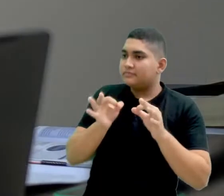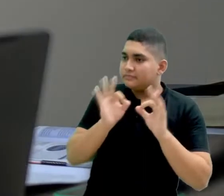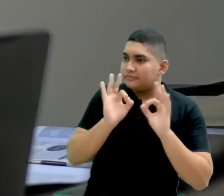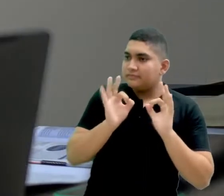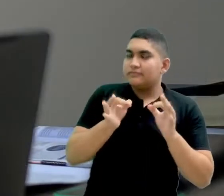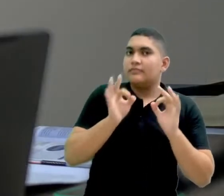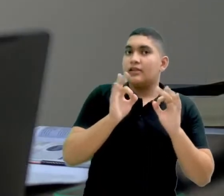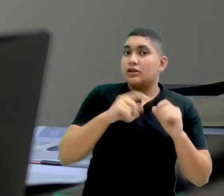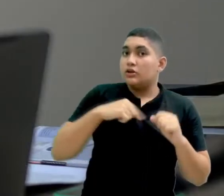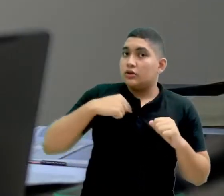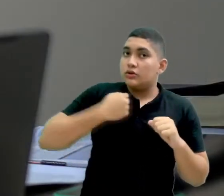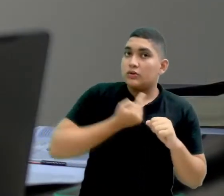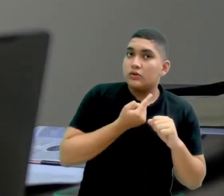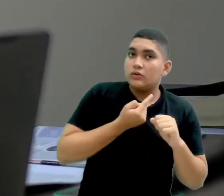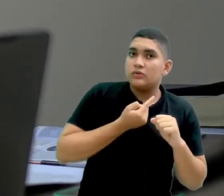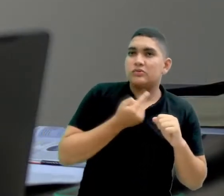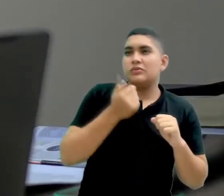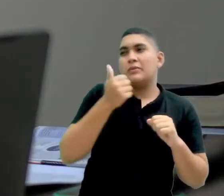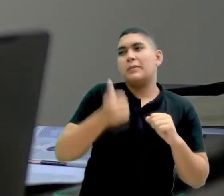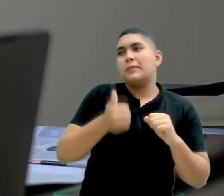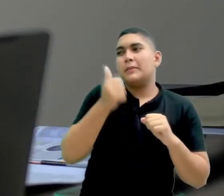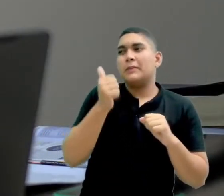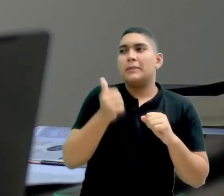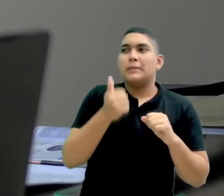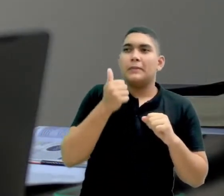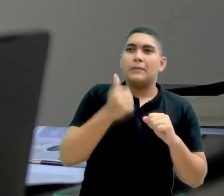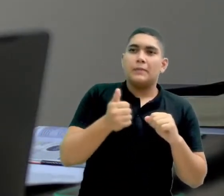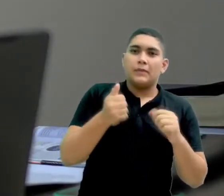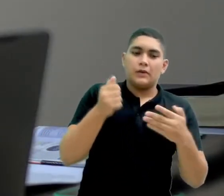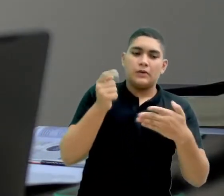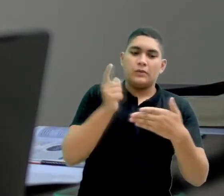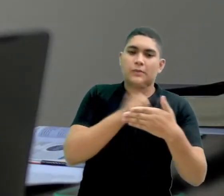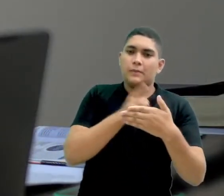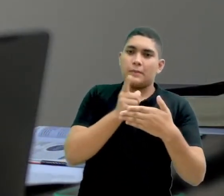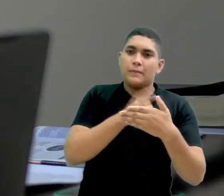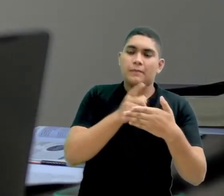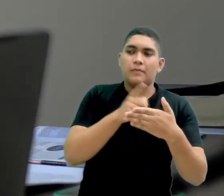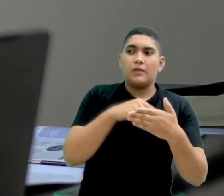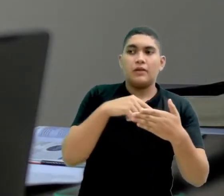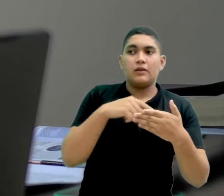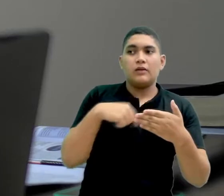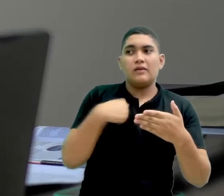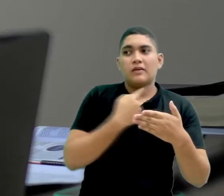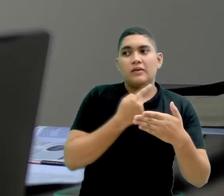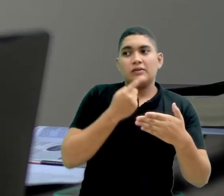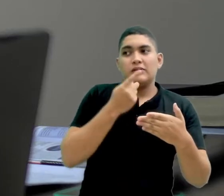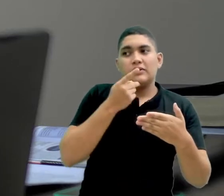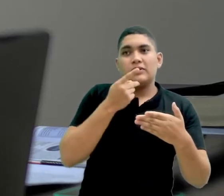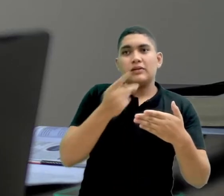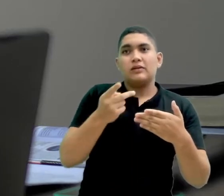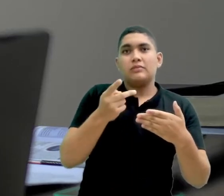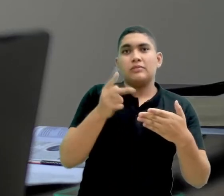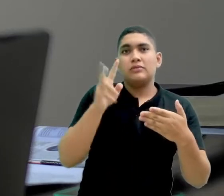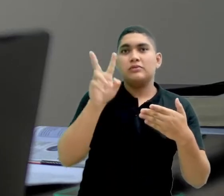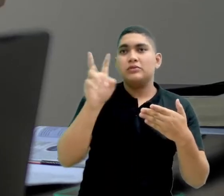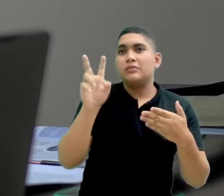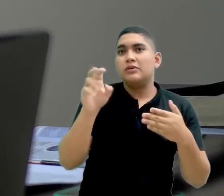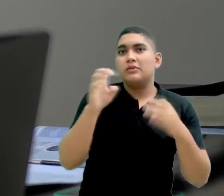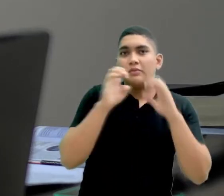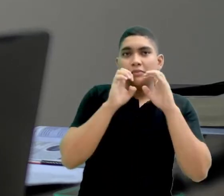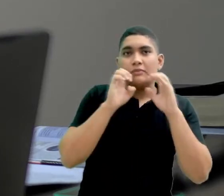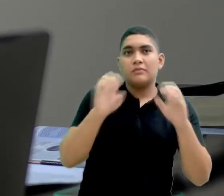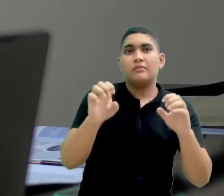nós, o primeiro tópico, né, que vai falar sobre o Evangelho não é antinomista, né, e é